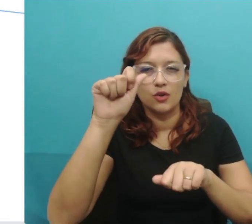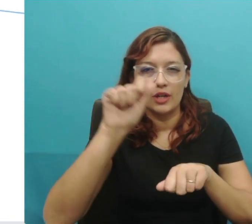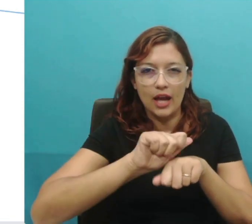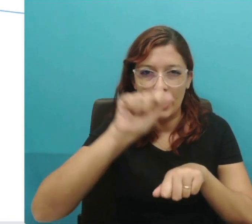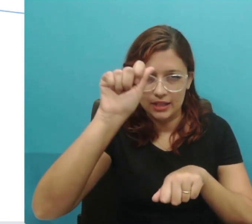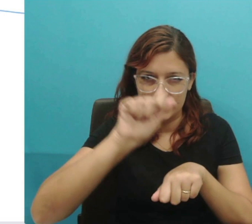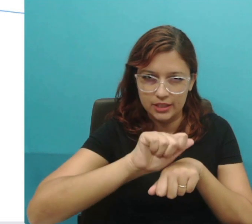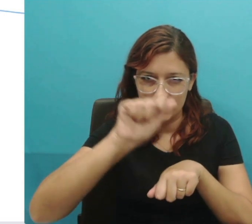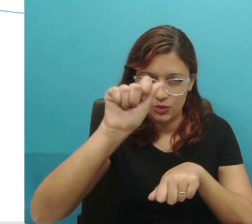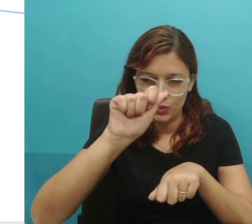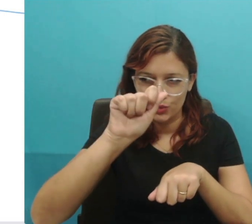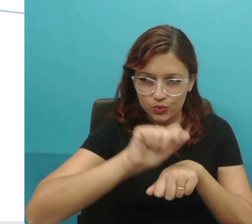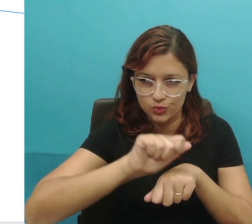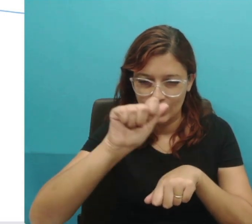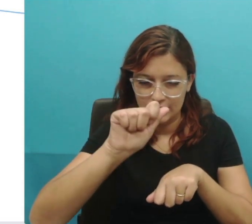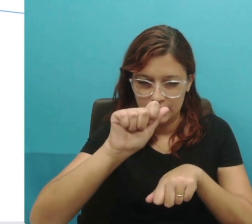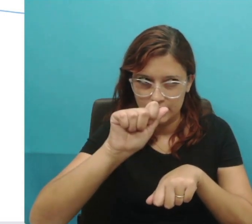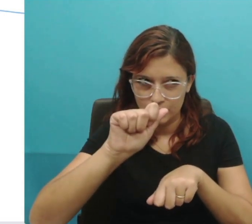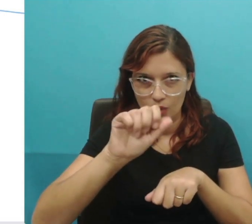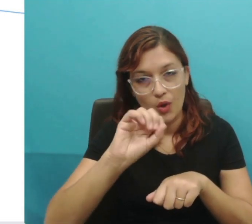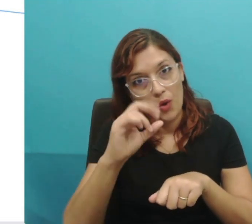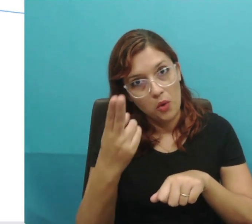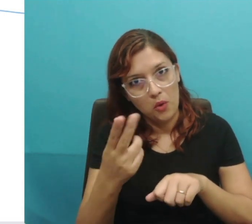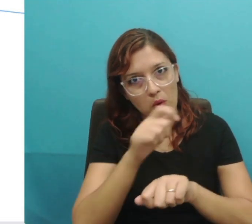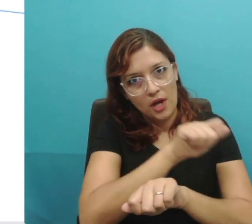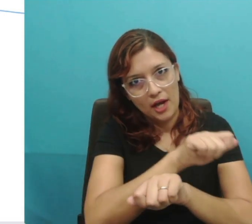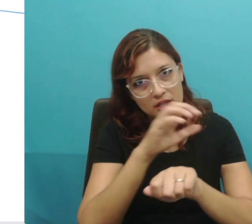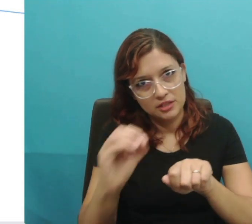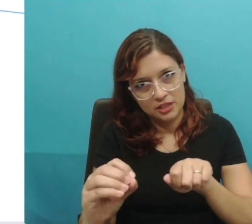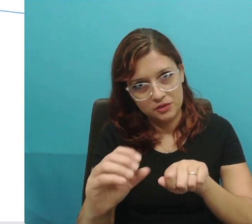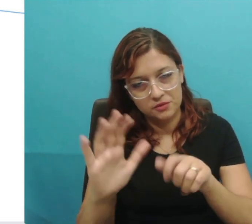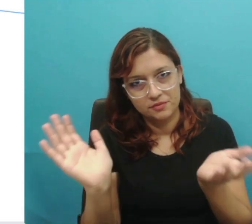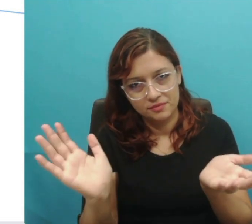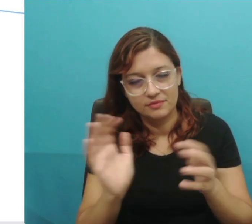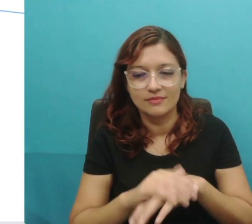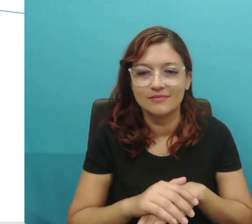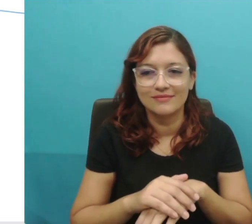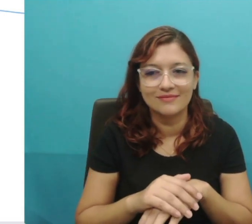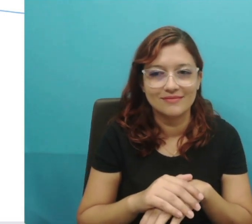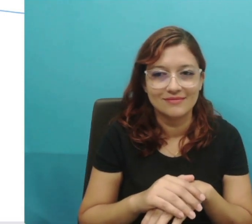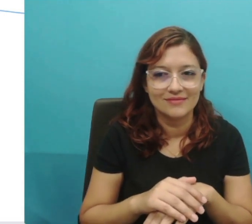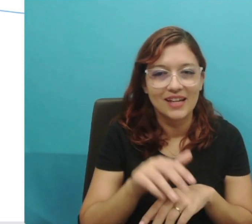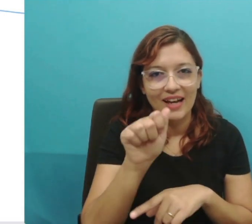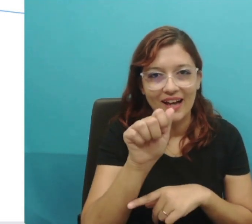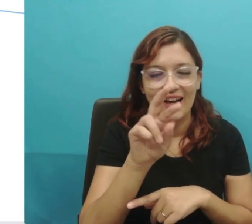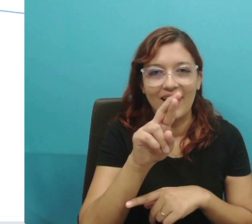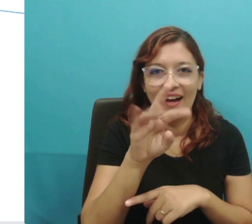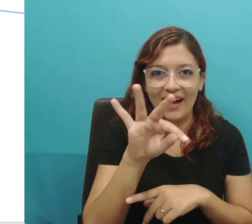então, vê aí a preposição em com o artigo a.